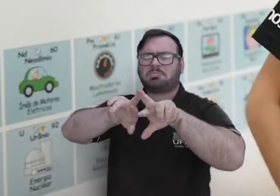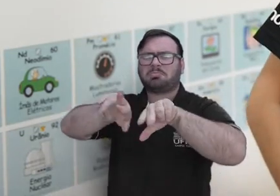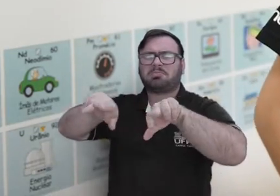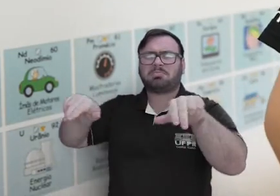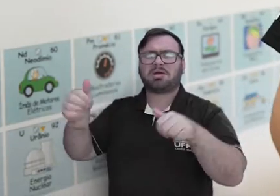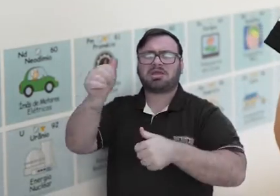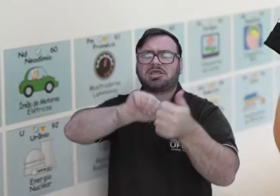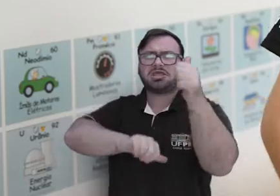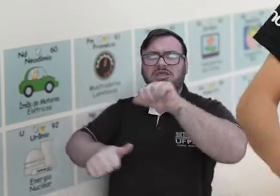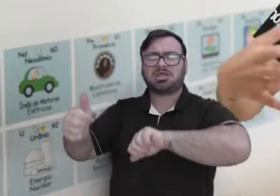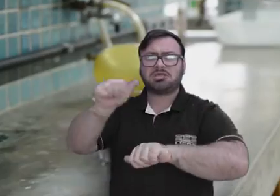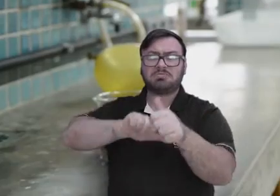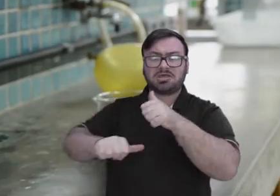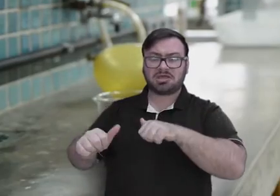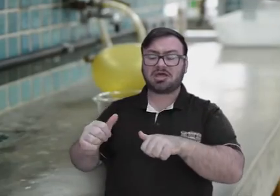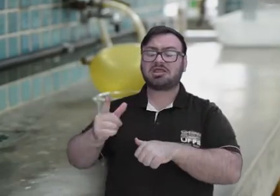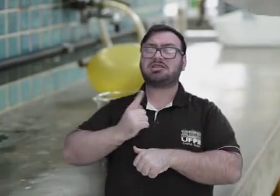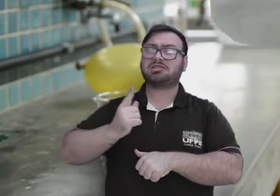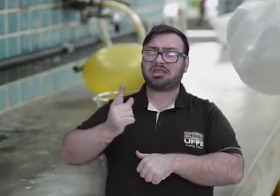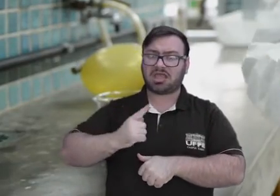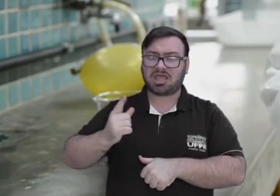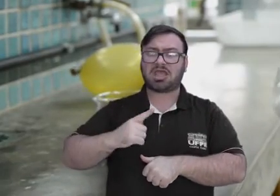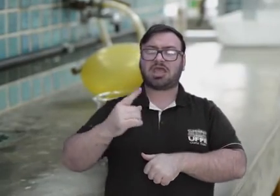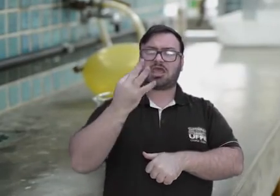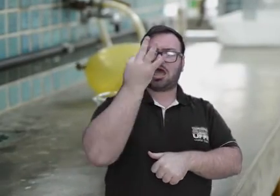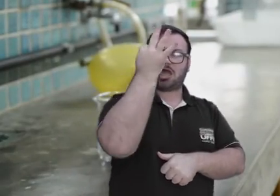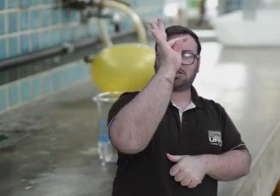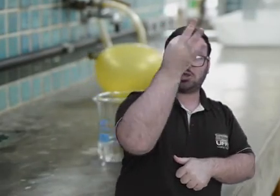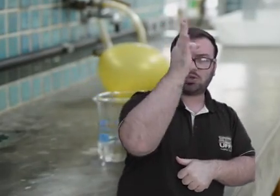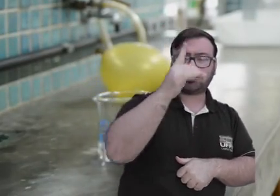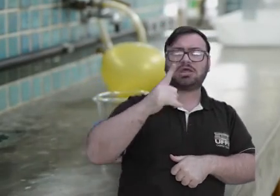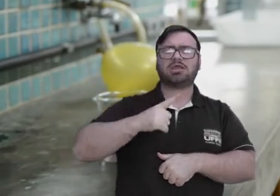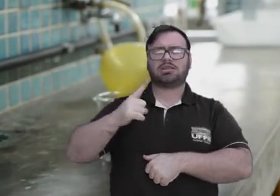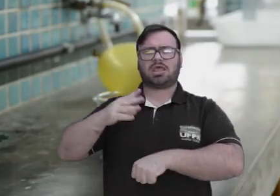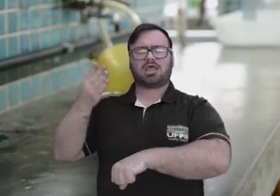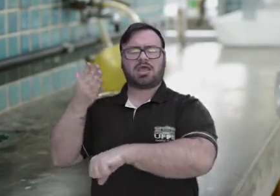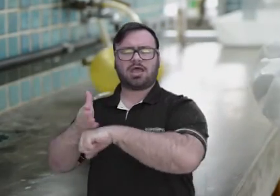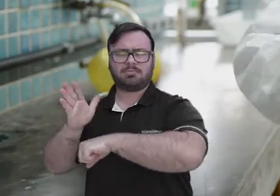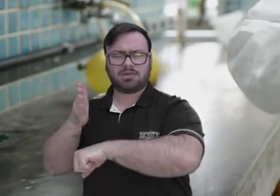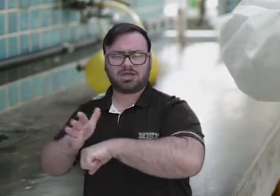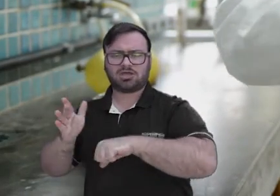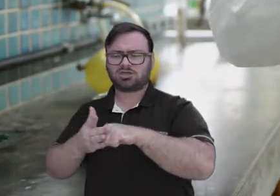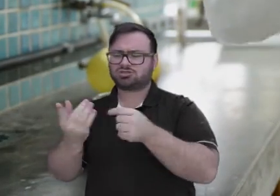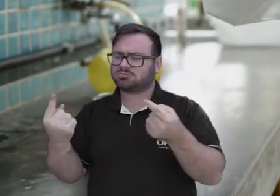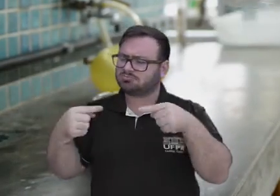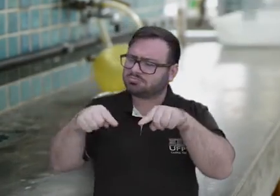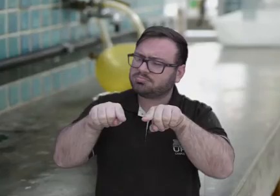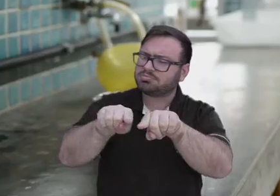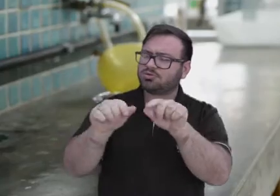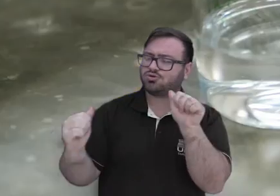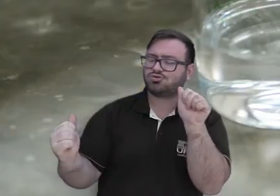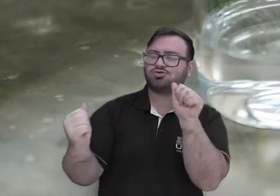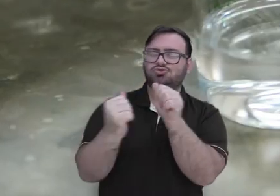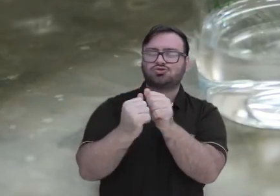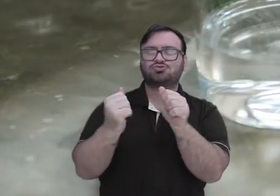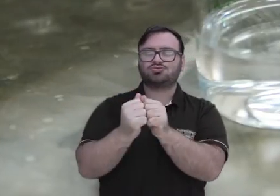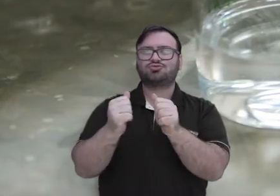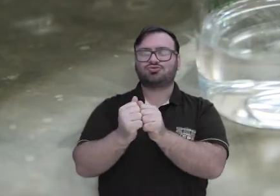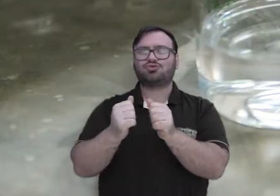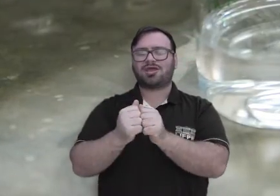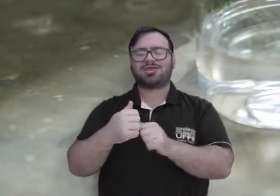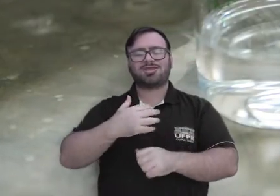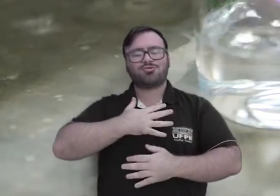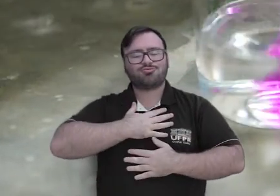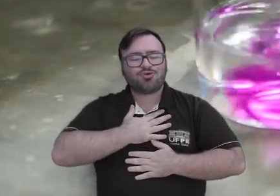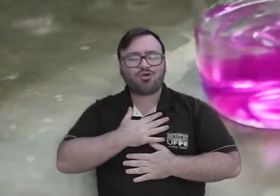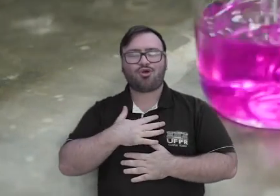de química. Então a gente tem sim a parte teórica, mas a gente também tem a parte prática, né, que é o que para os alunos é um primeiro